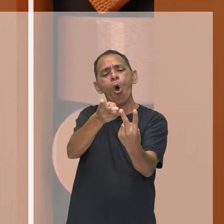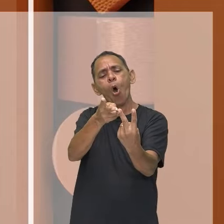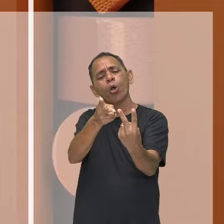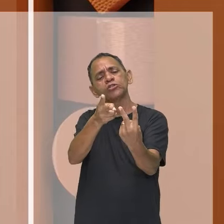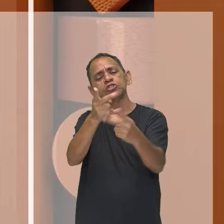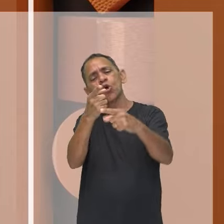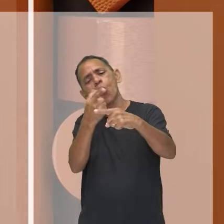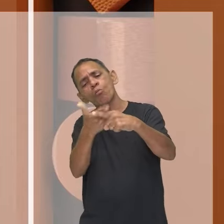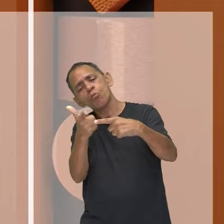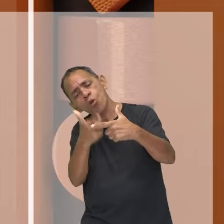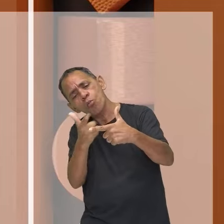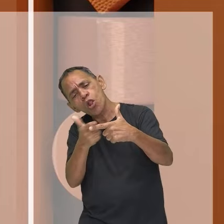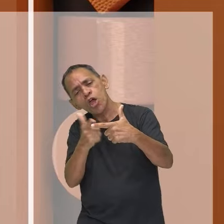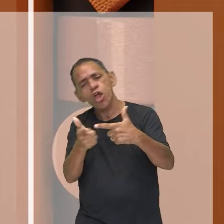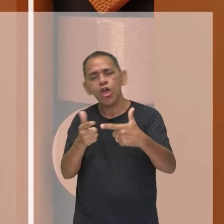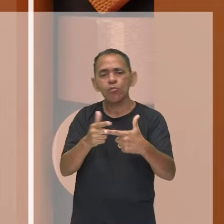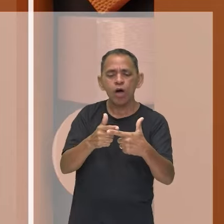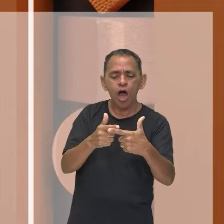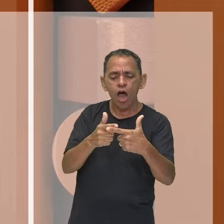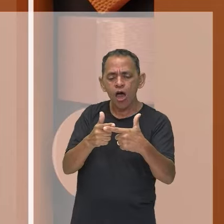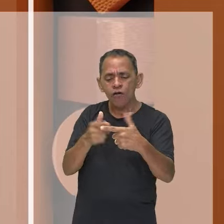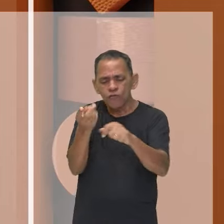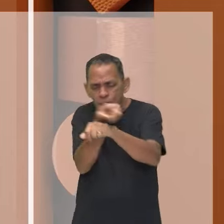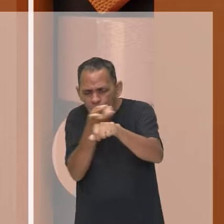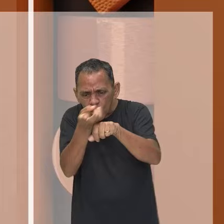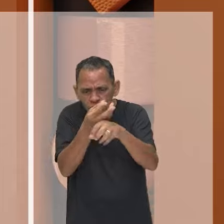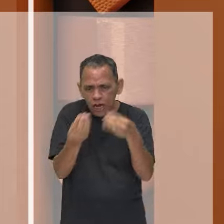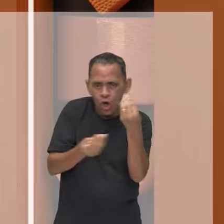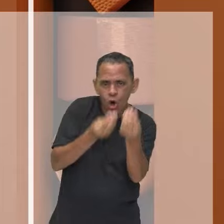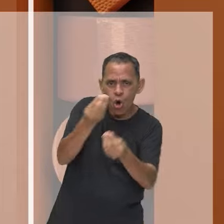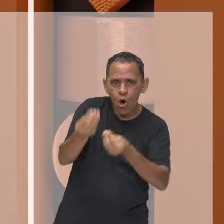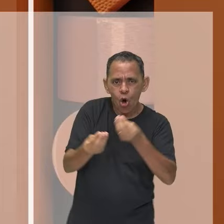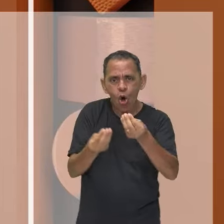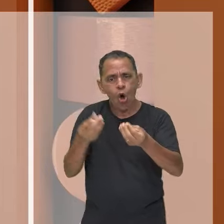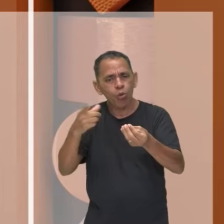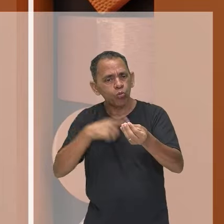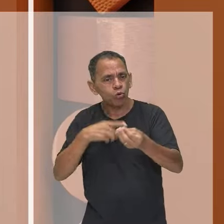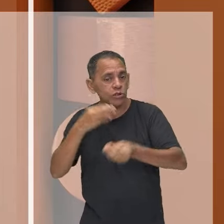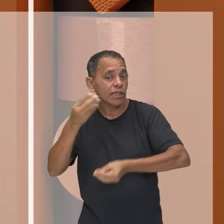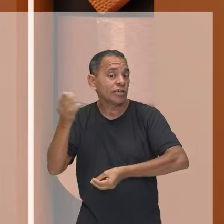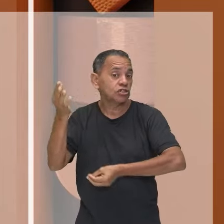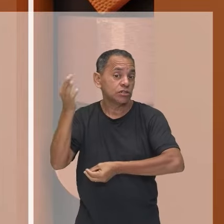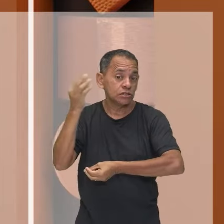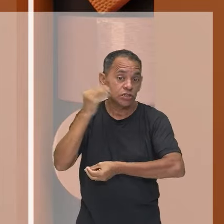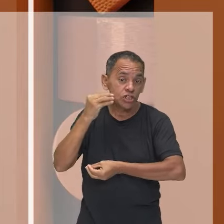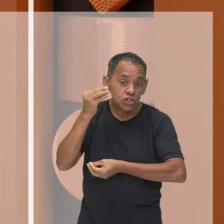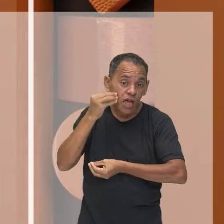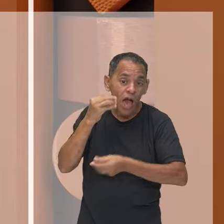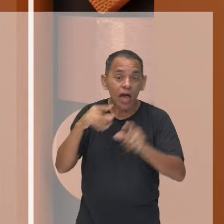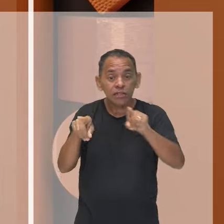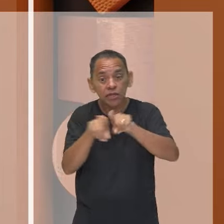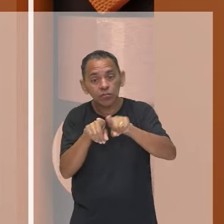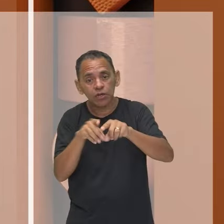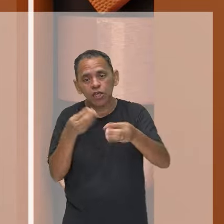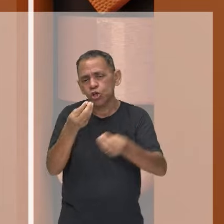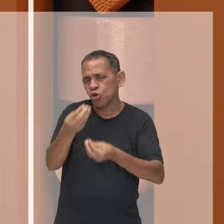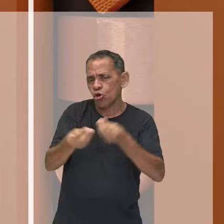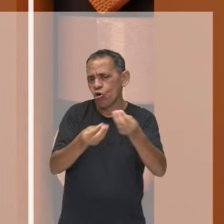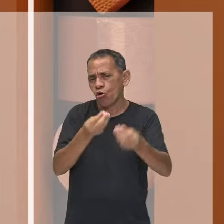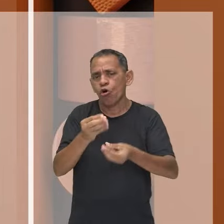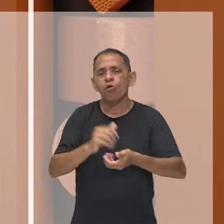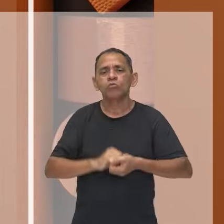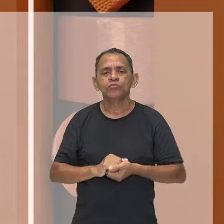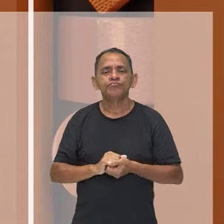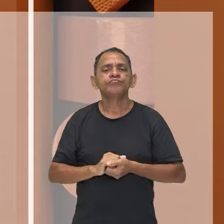uma maneira de fazer os experimentos, ele vai observar tudo isso daí, ele vai chegar a